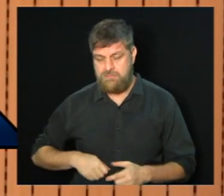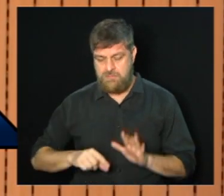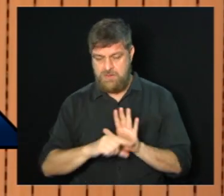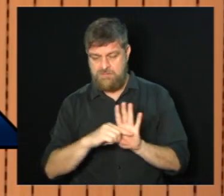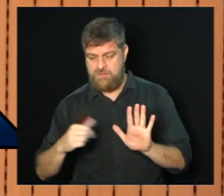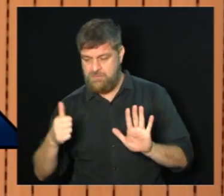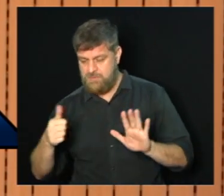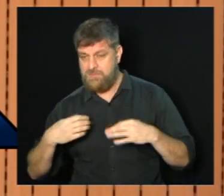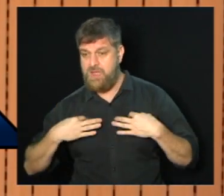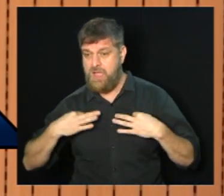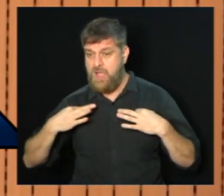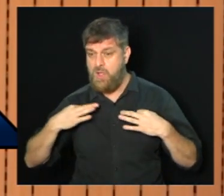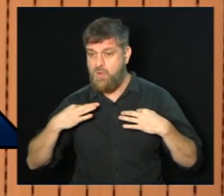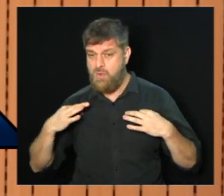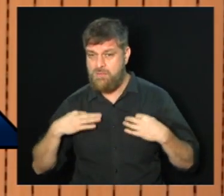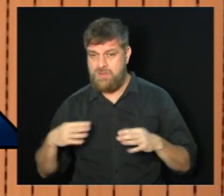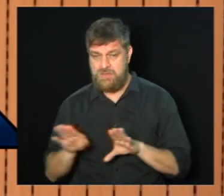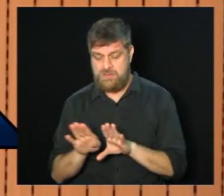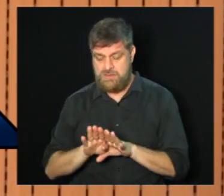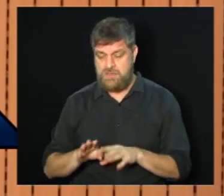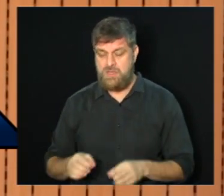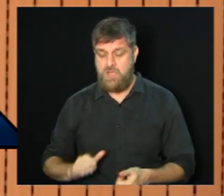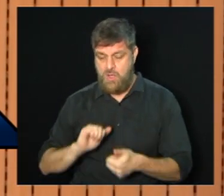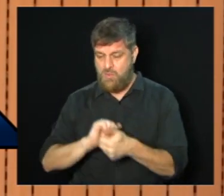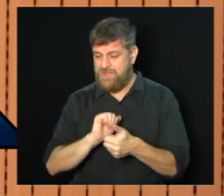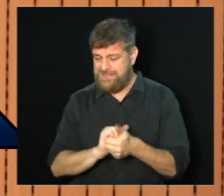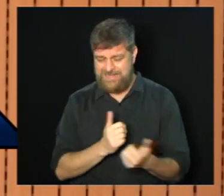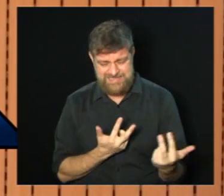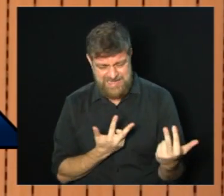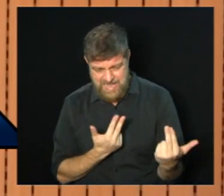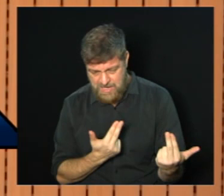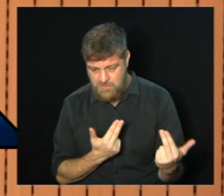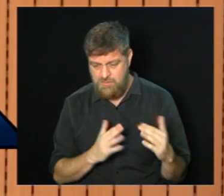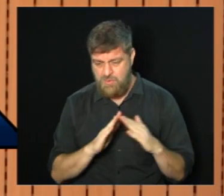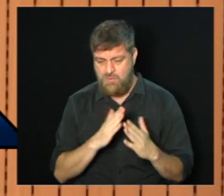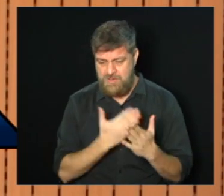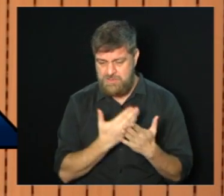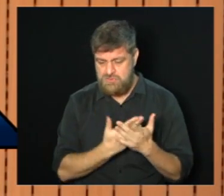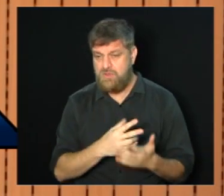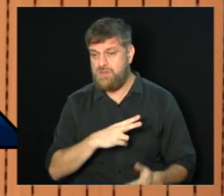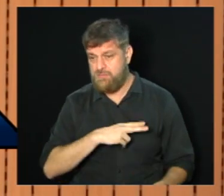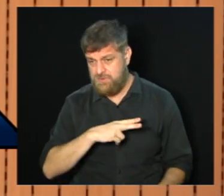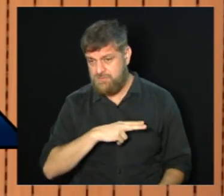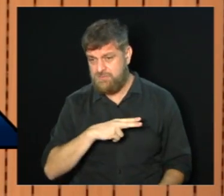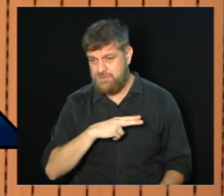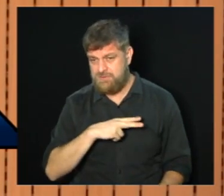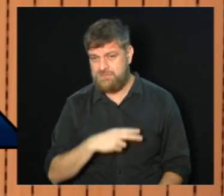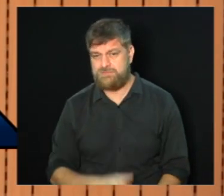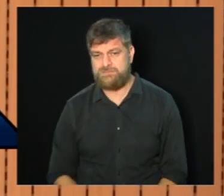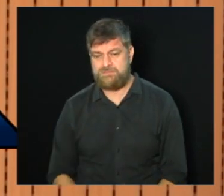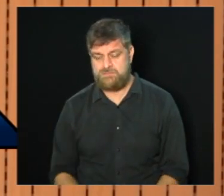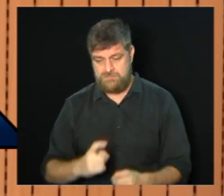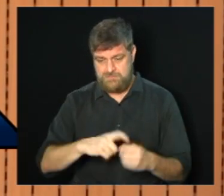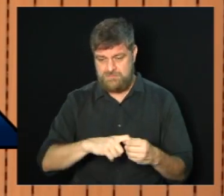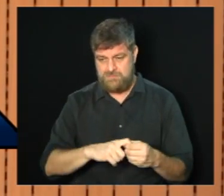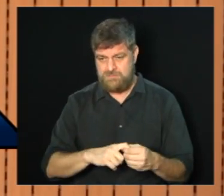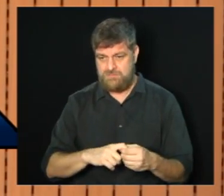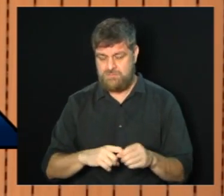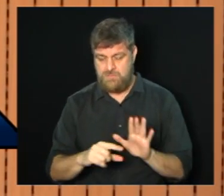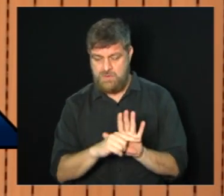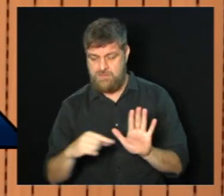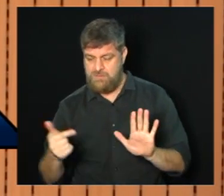uniformes deverão ser fornecidos em quantidade e qualidade idênticas ao utilizado pelos alunos da instituição privada conveniada. E no parágrafo